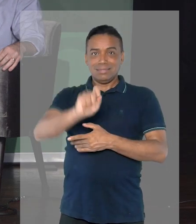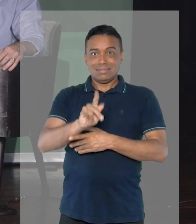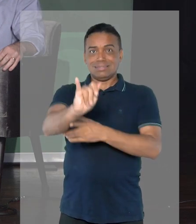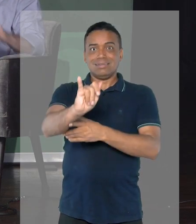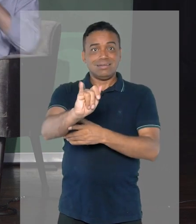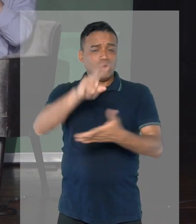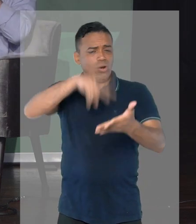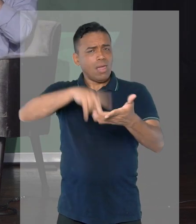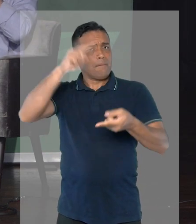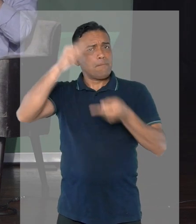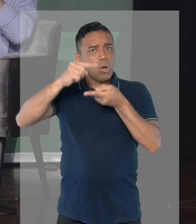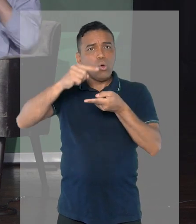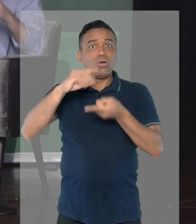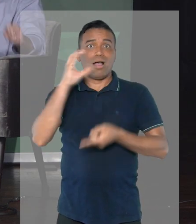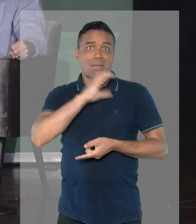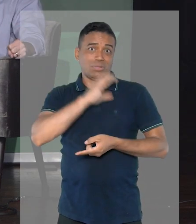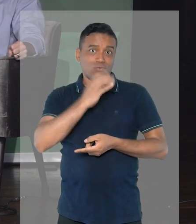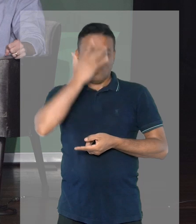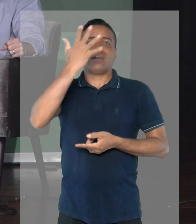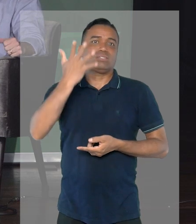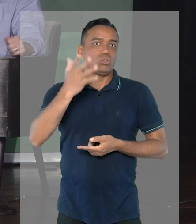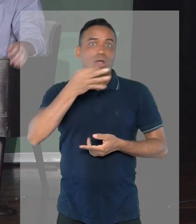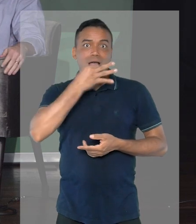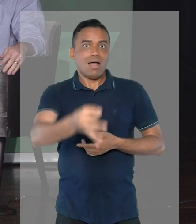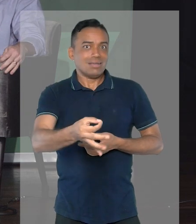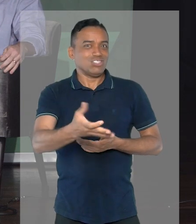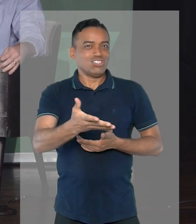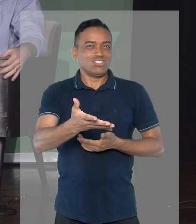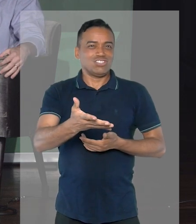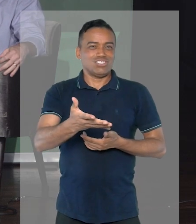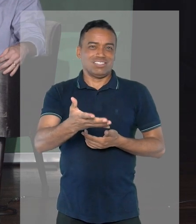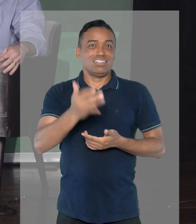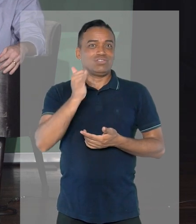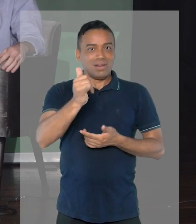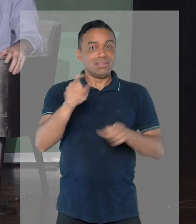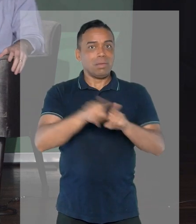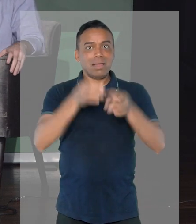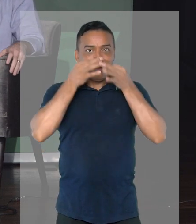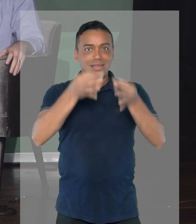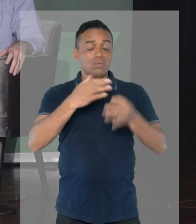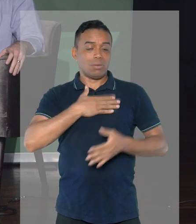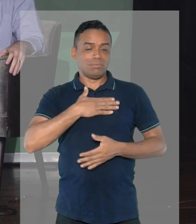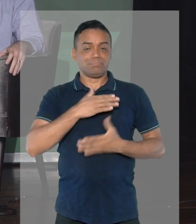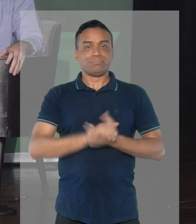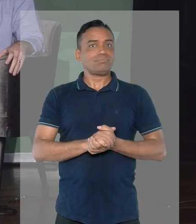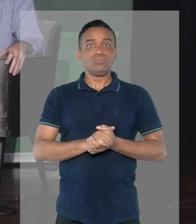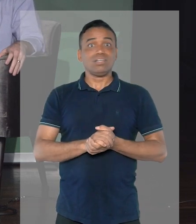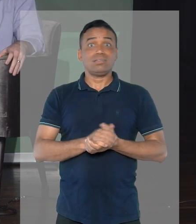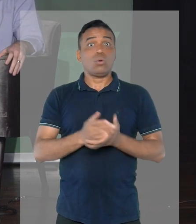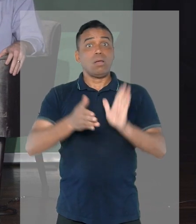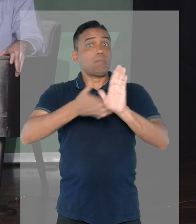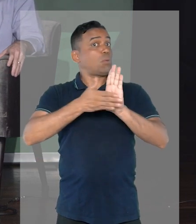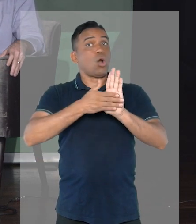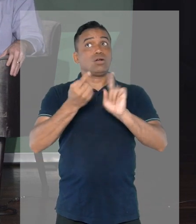ali, vou aqui que é mais fácil. Sim. Você acha que tem isso? E você tinha falado também, me chamou a atenção para isso, né? Dele já ter